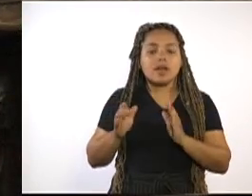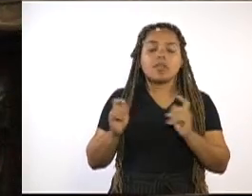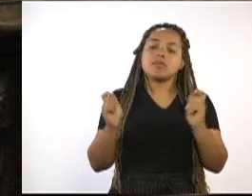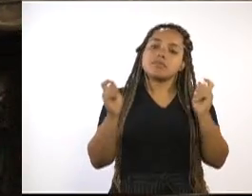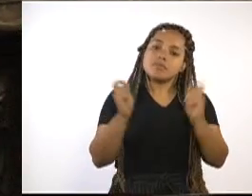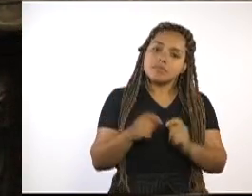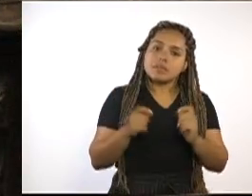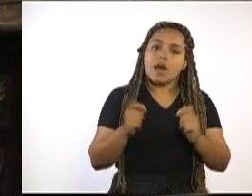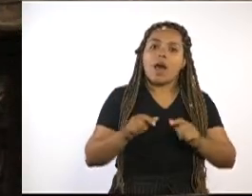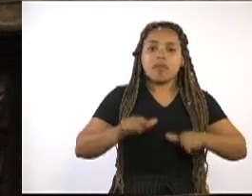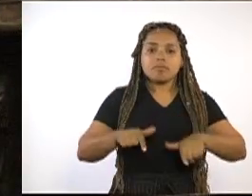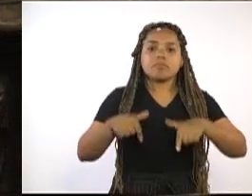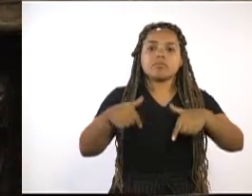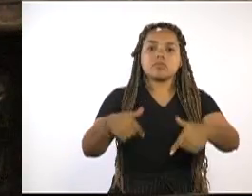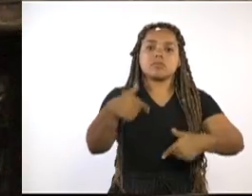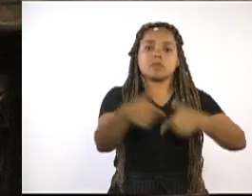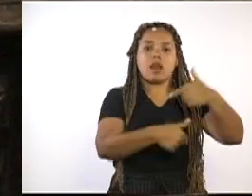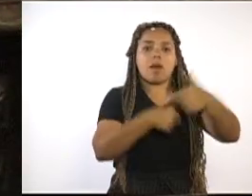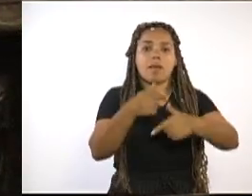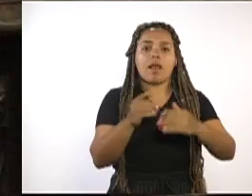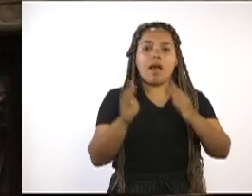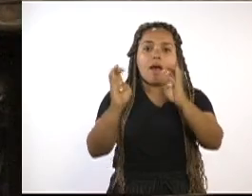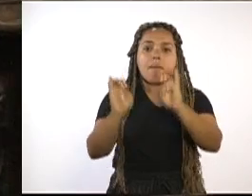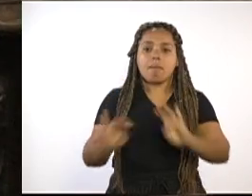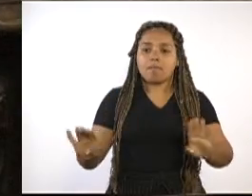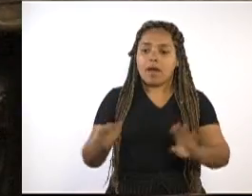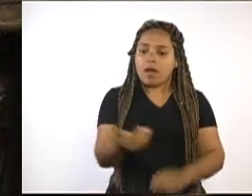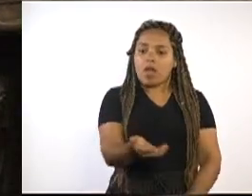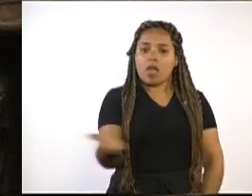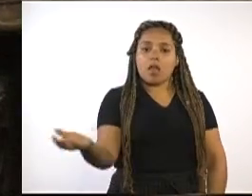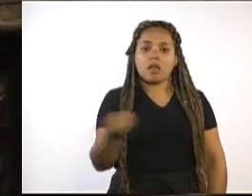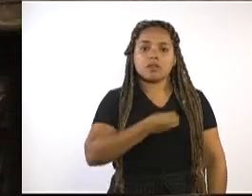atuar de maneira que as vidas possam ser